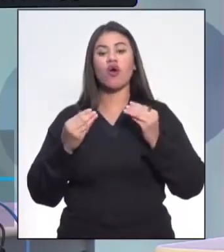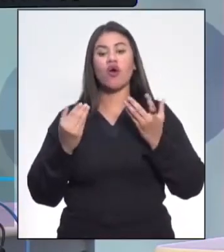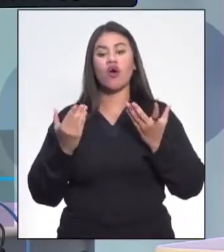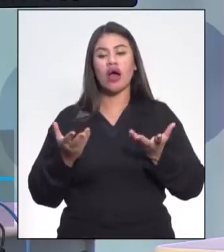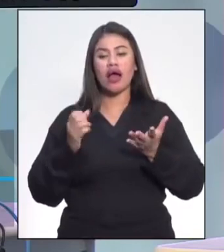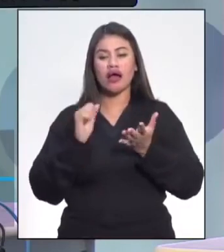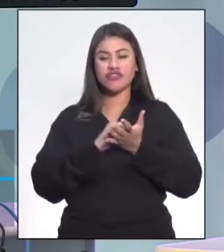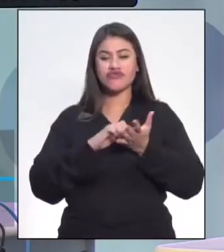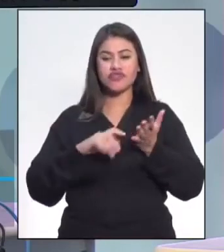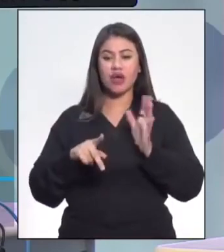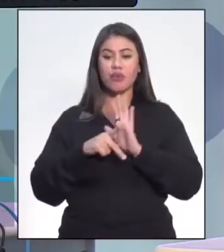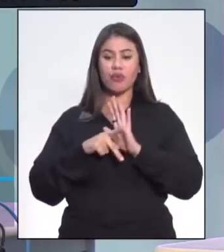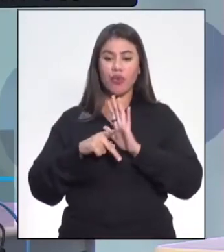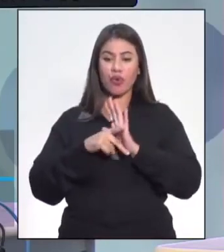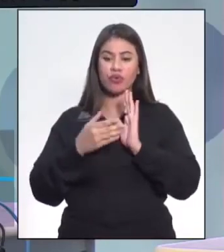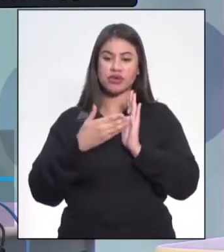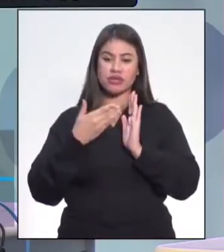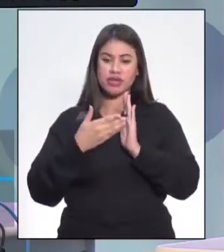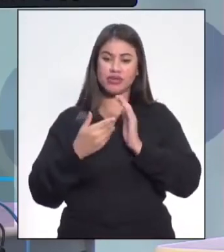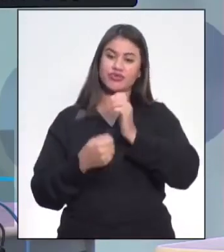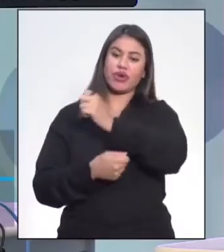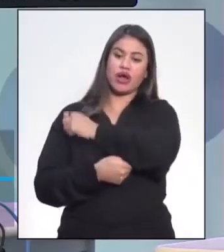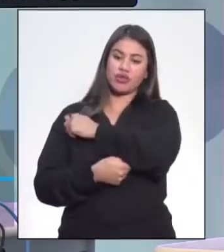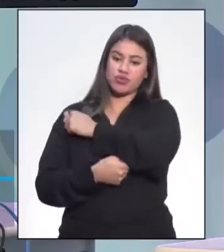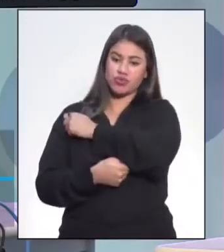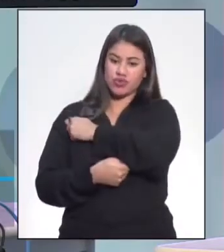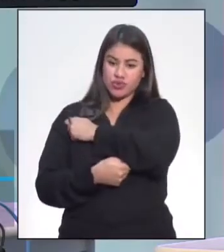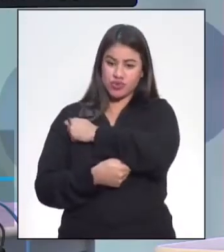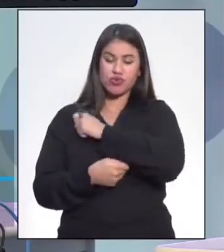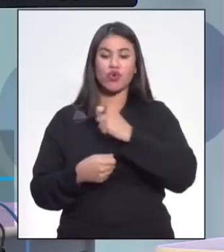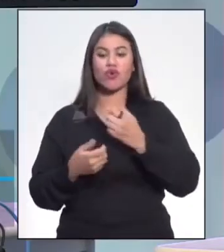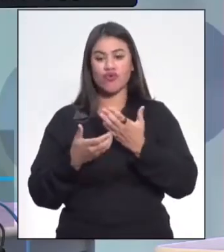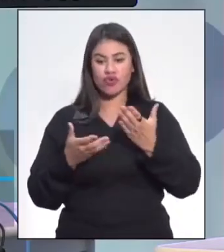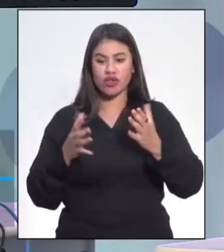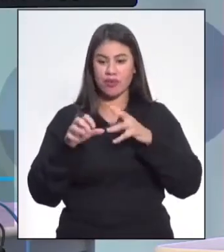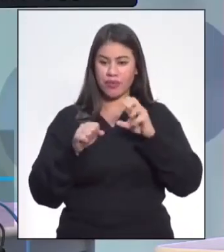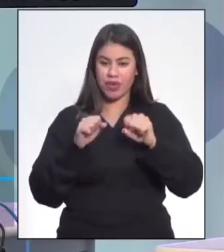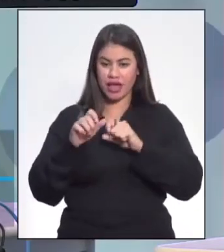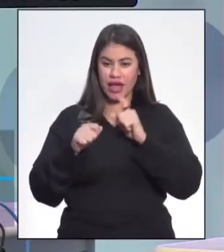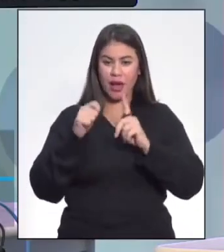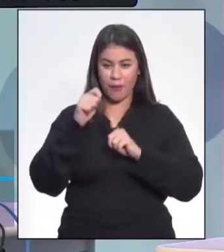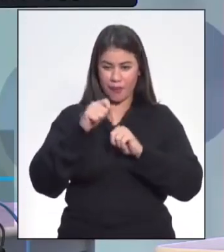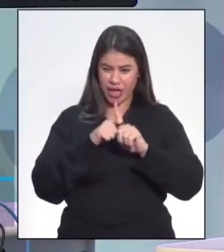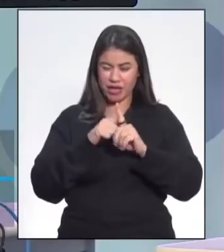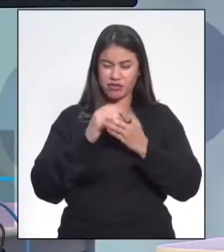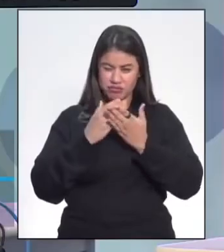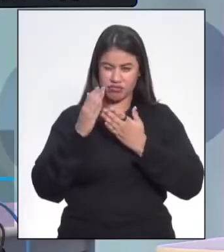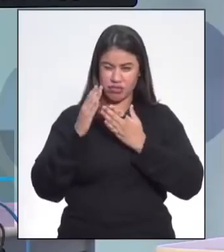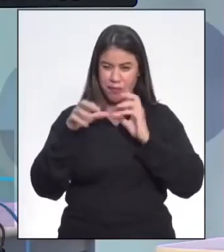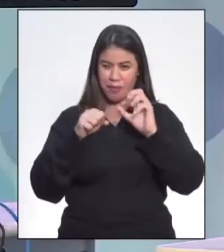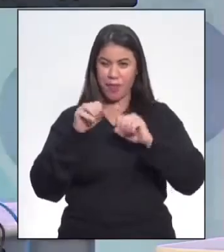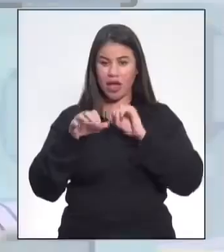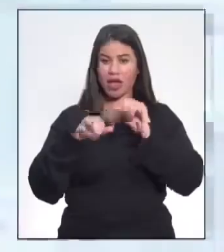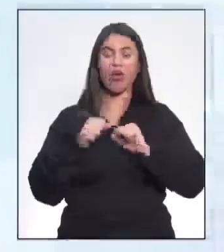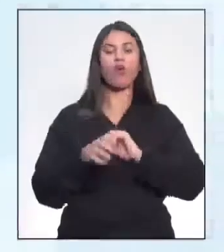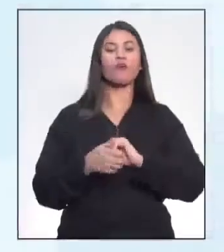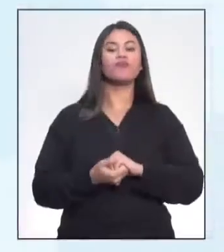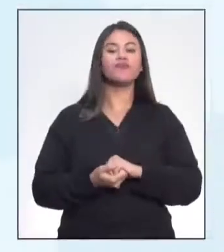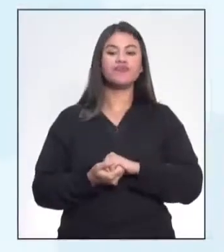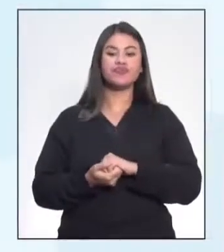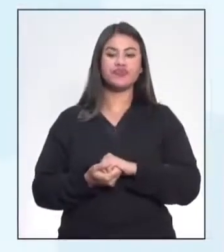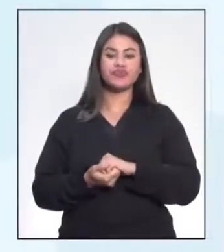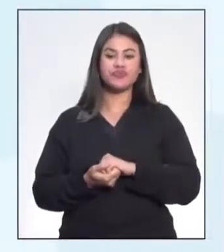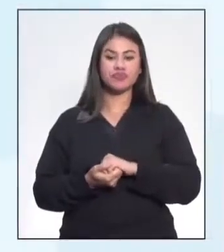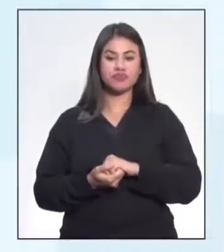foi retirada do caderno do aluno de vocês, né? Que vocês pegaram agora no começo do mês. Tá? É